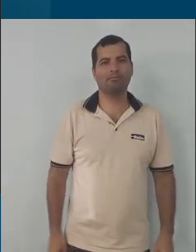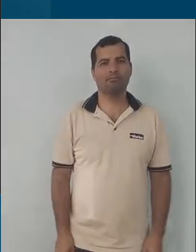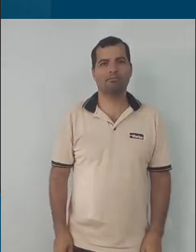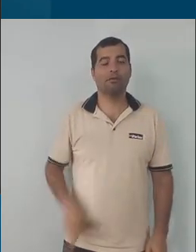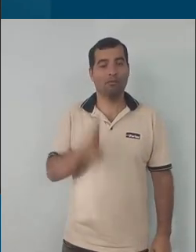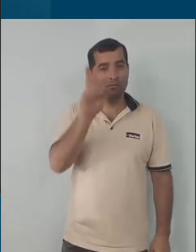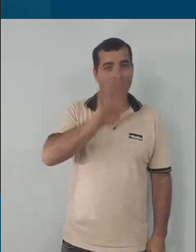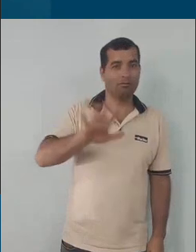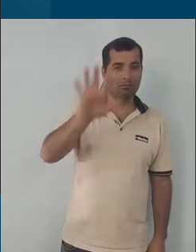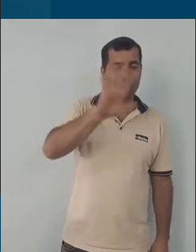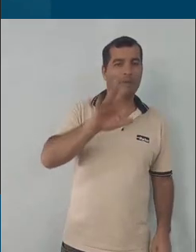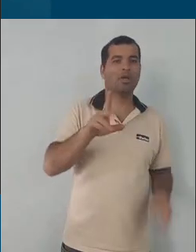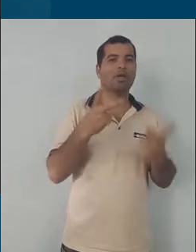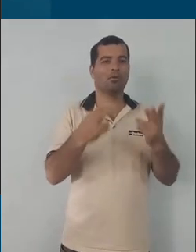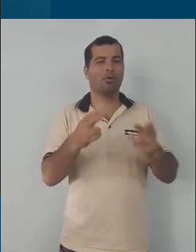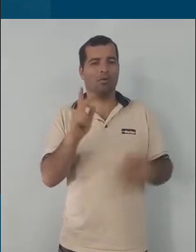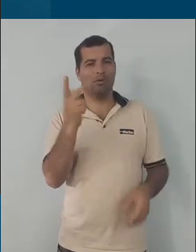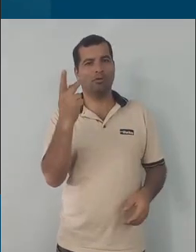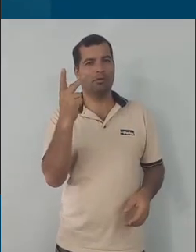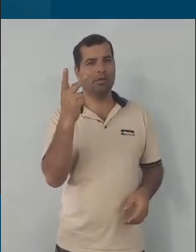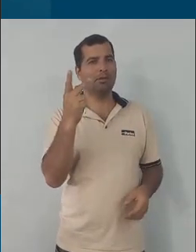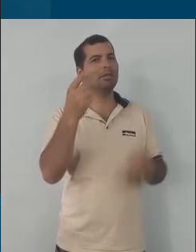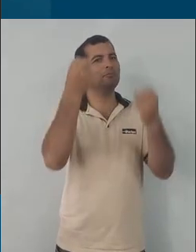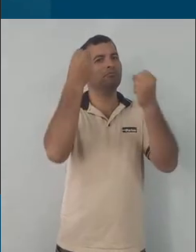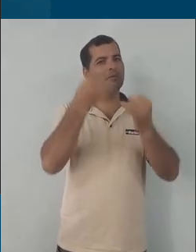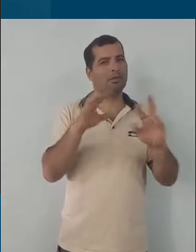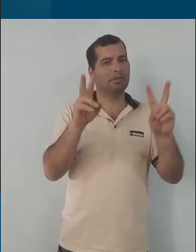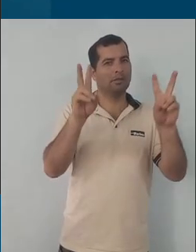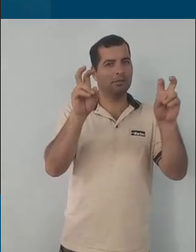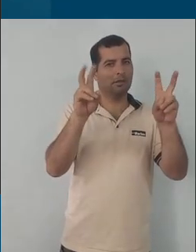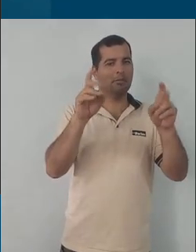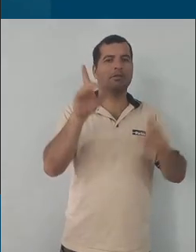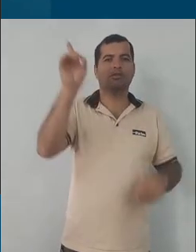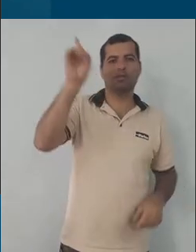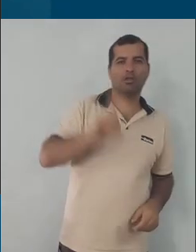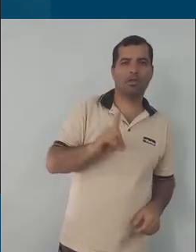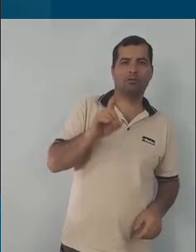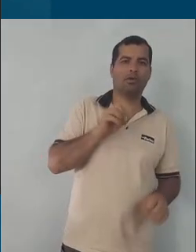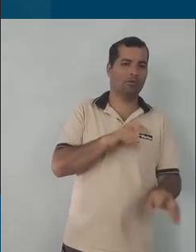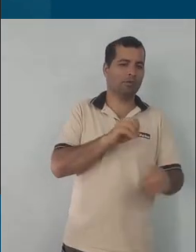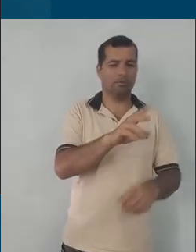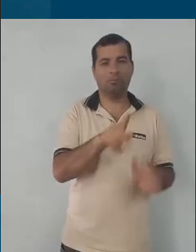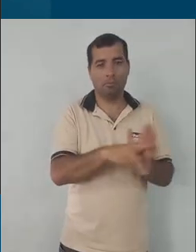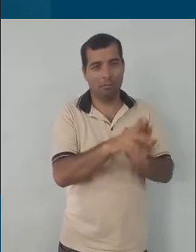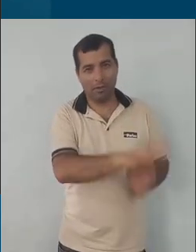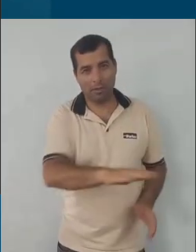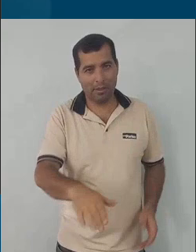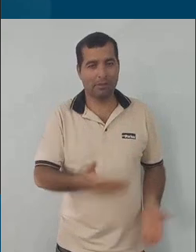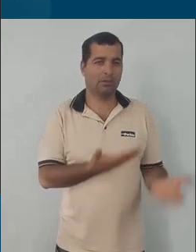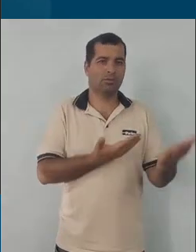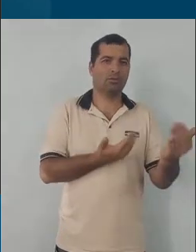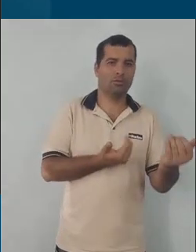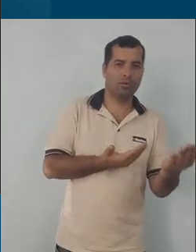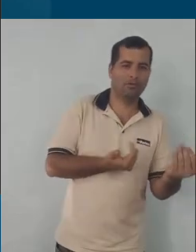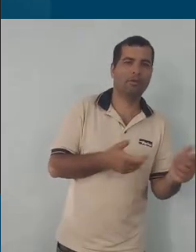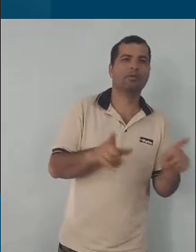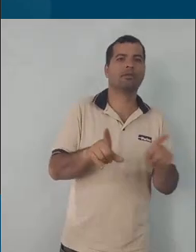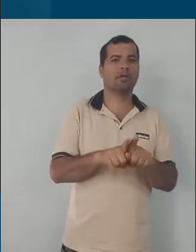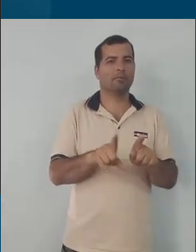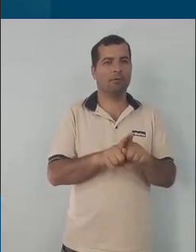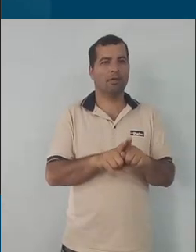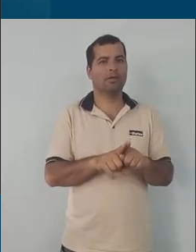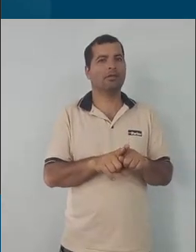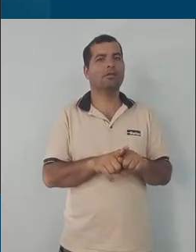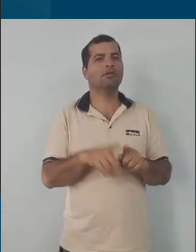da visão de Hortolândia a respeito dos direitos educacionais das crianças e dos jovens, e também os direitos educacionais